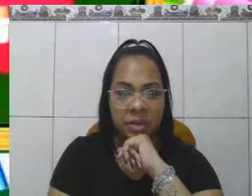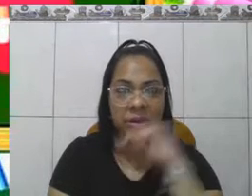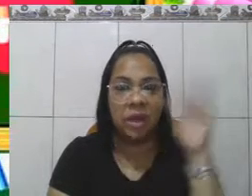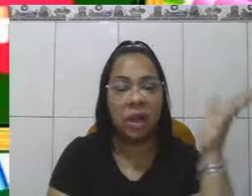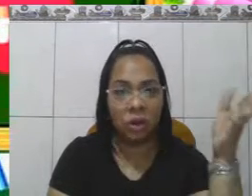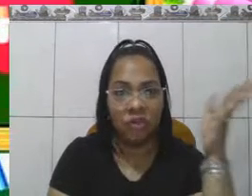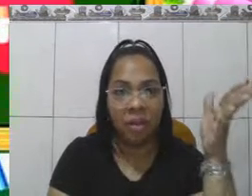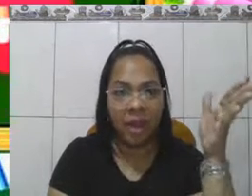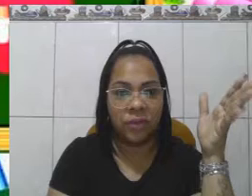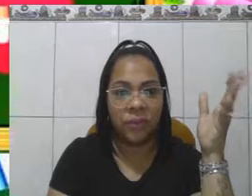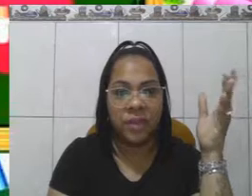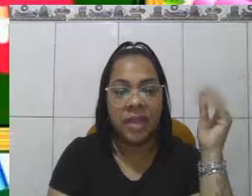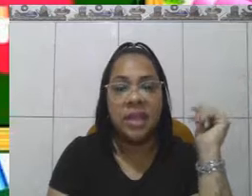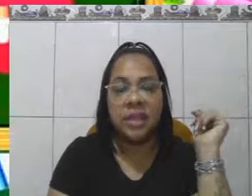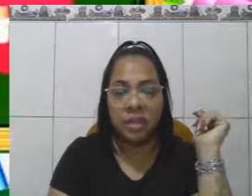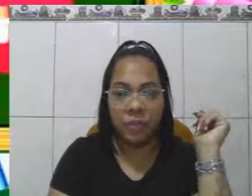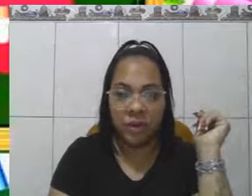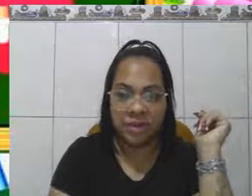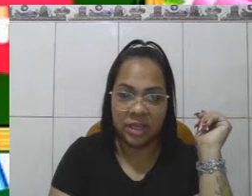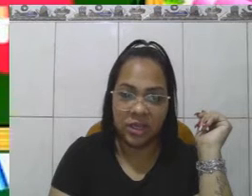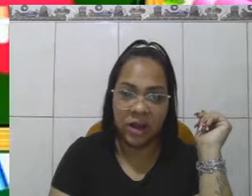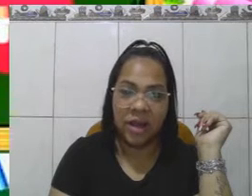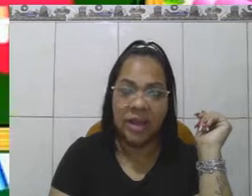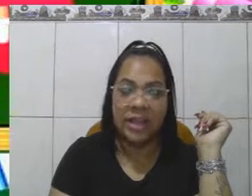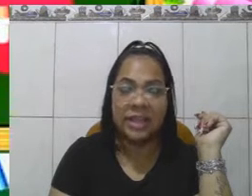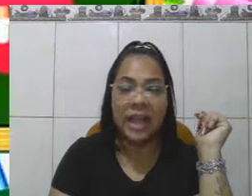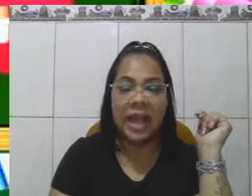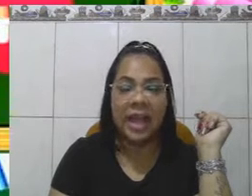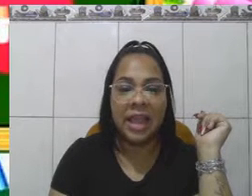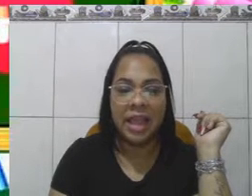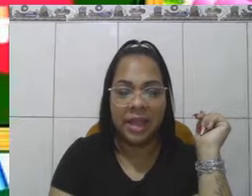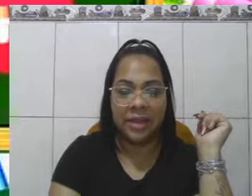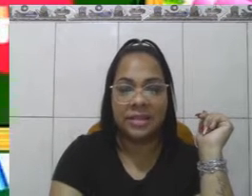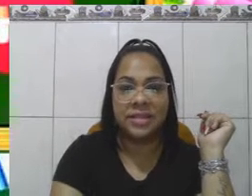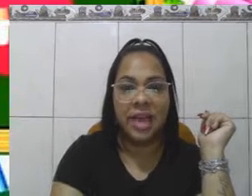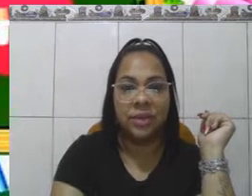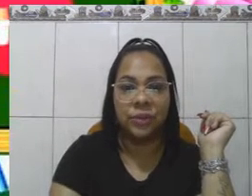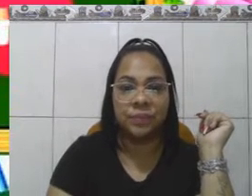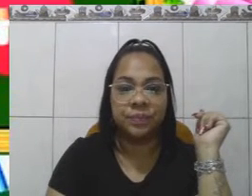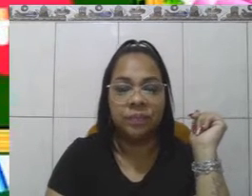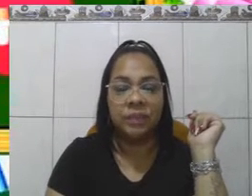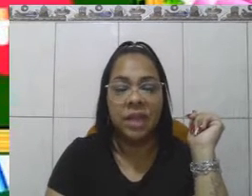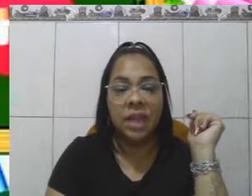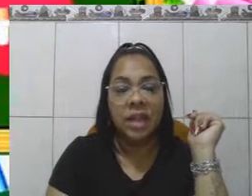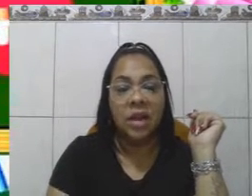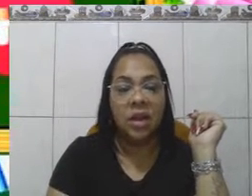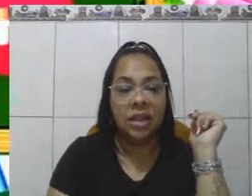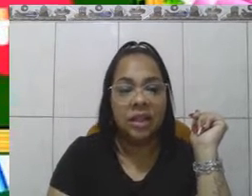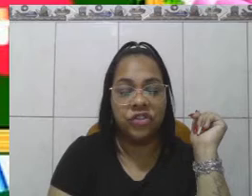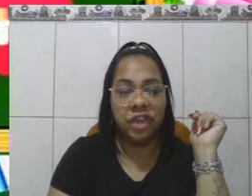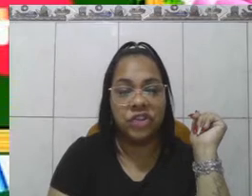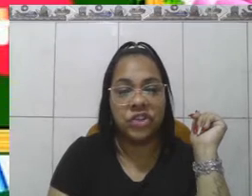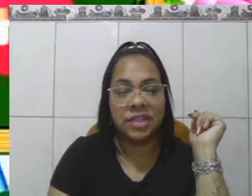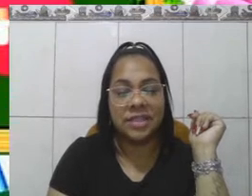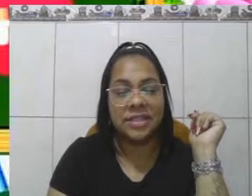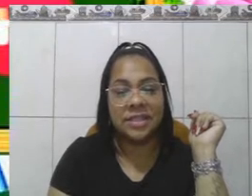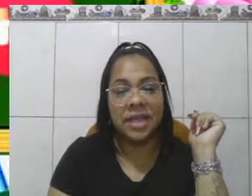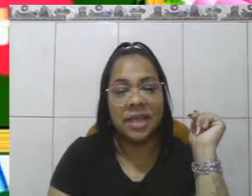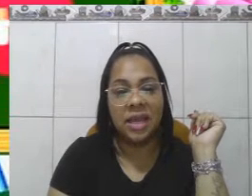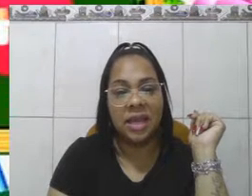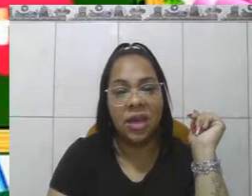vem primeiro, que tá no alfabeto. E depois aqui, ó, letra E, certo? Olha aqui,